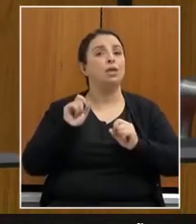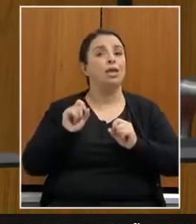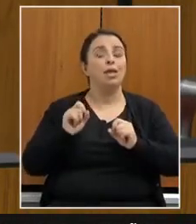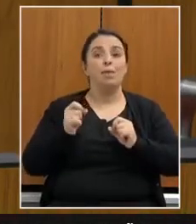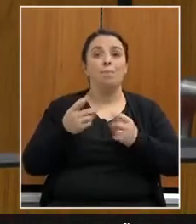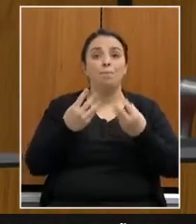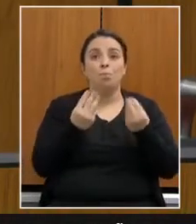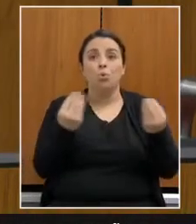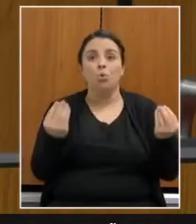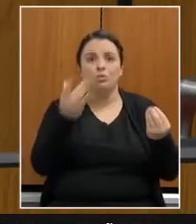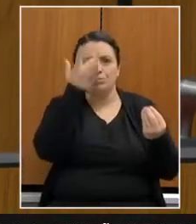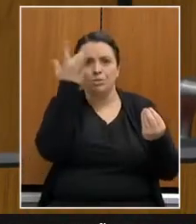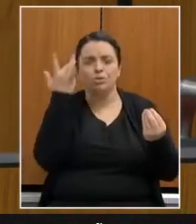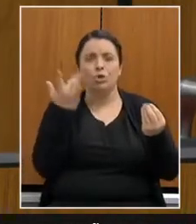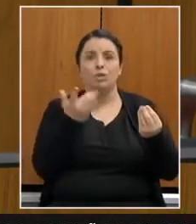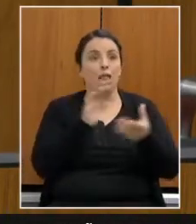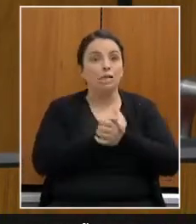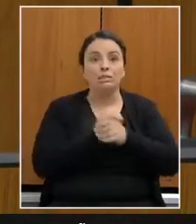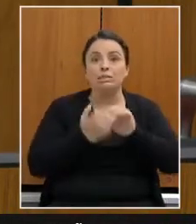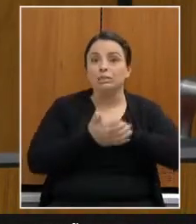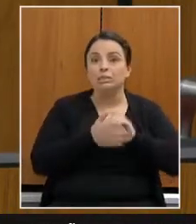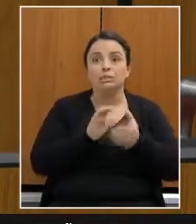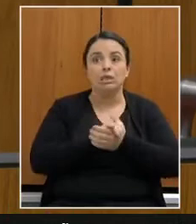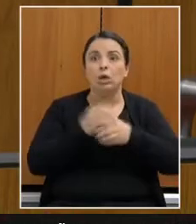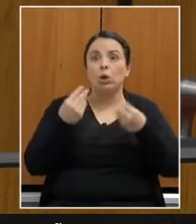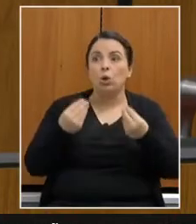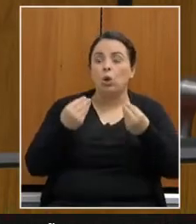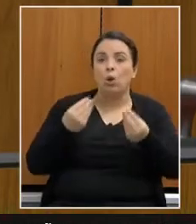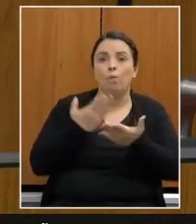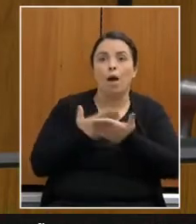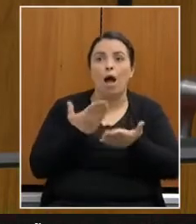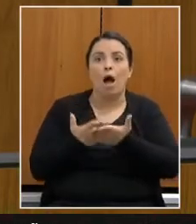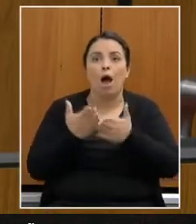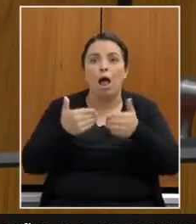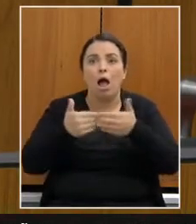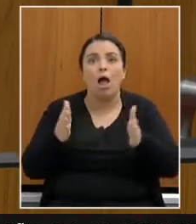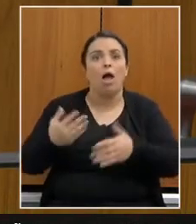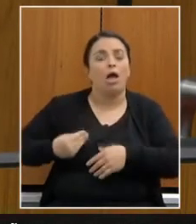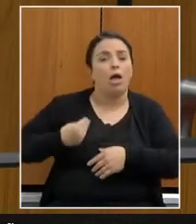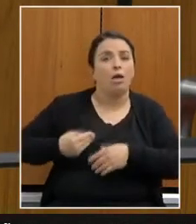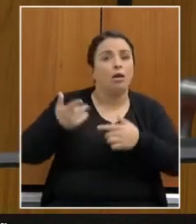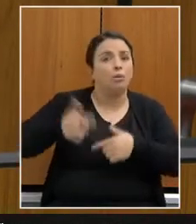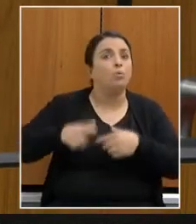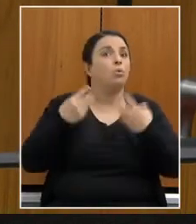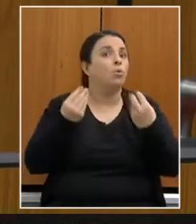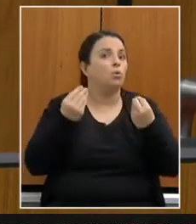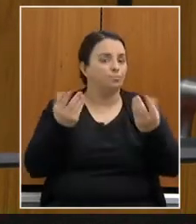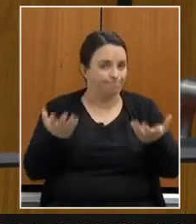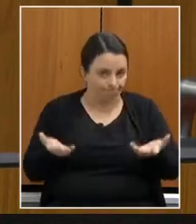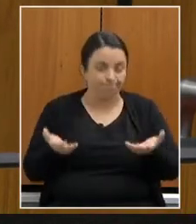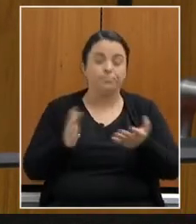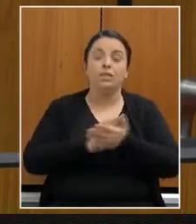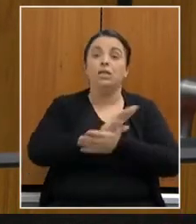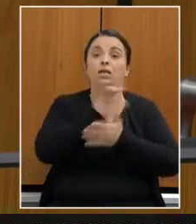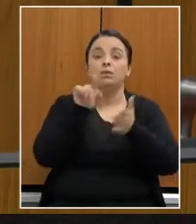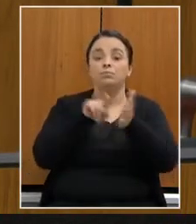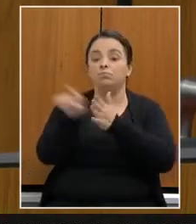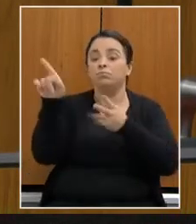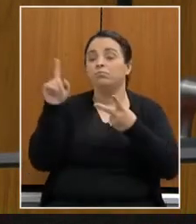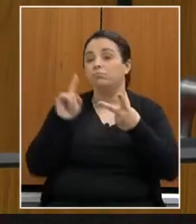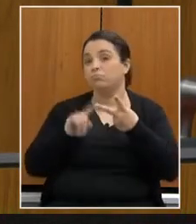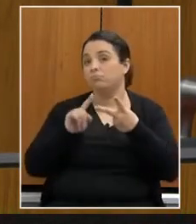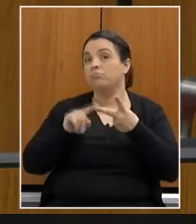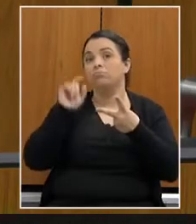angústia de muitas pessoas diferente do marketing da secretaria de estado da educação a segunda pergunta para o senhor em